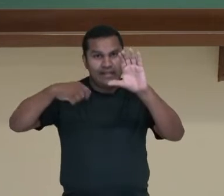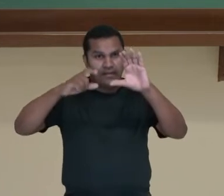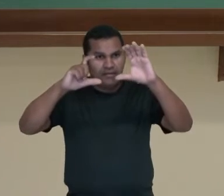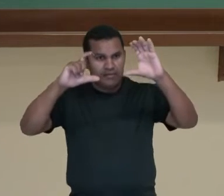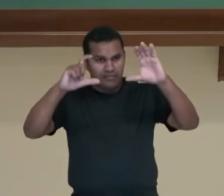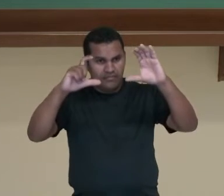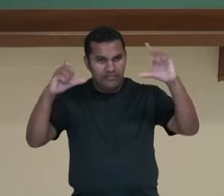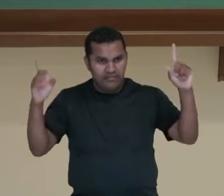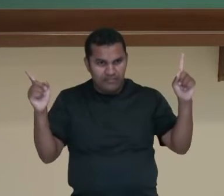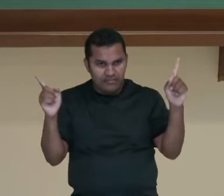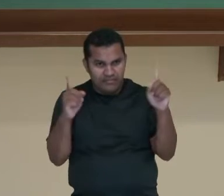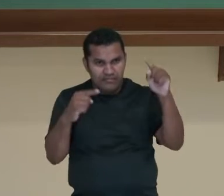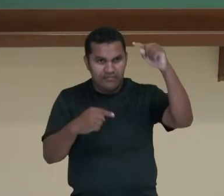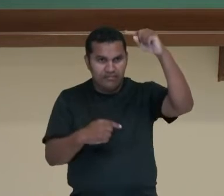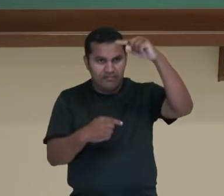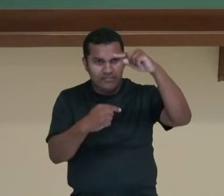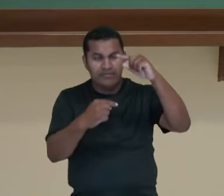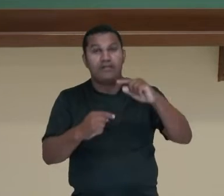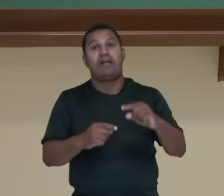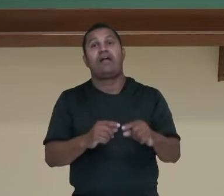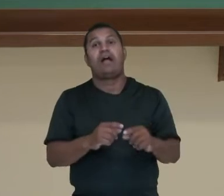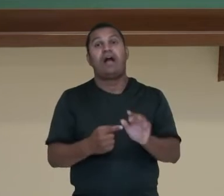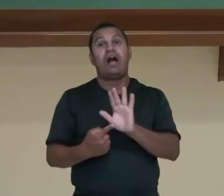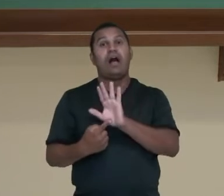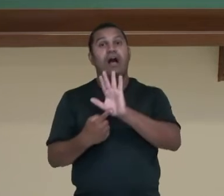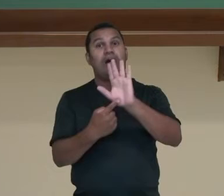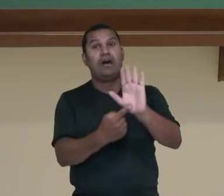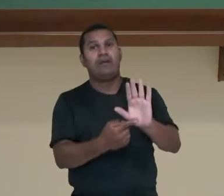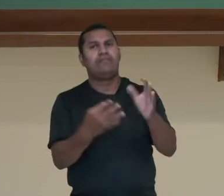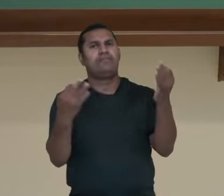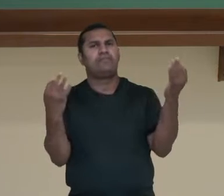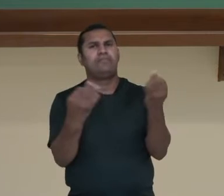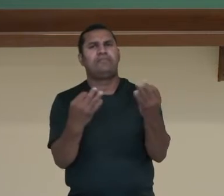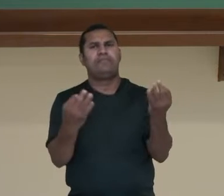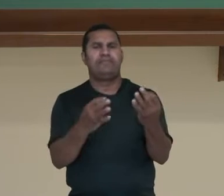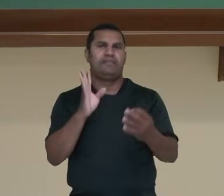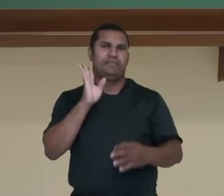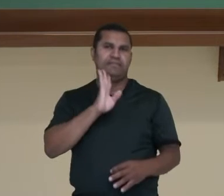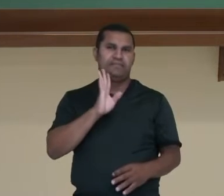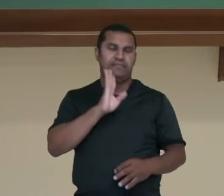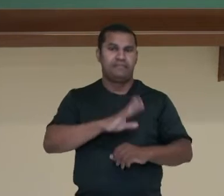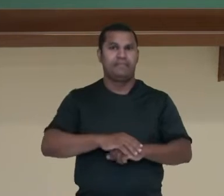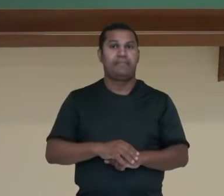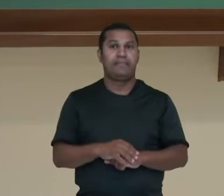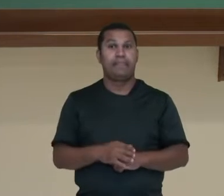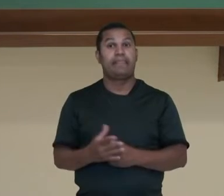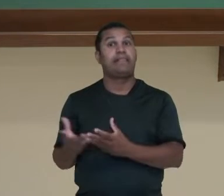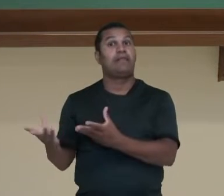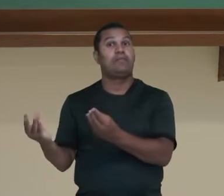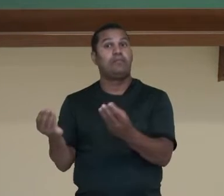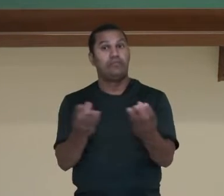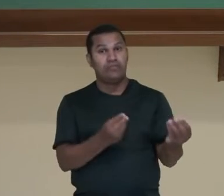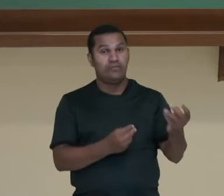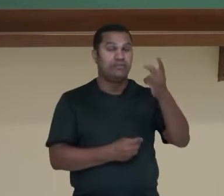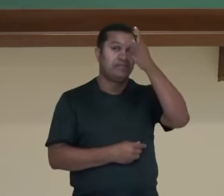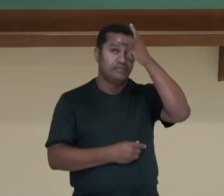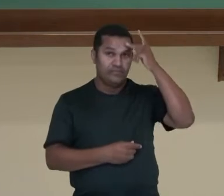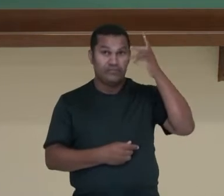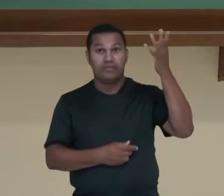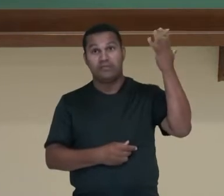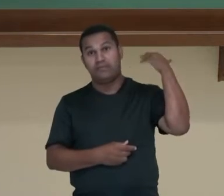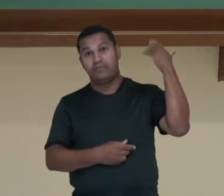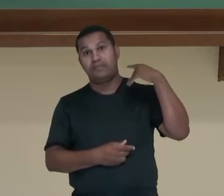era diferente, que por isso aquela imagem ficou daquele tipo. Então teve muita crítica muito boa daquele filme na